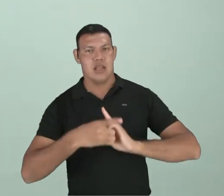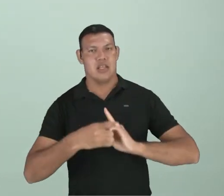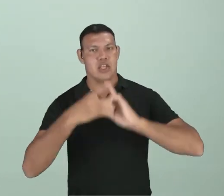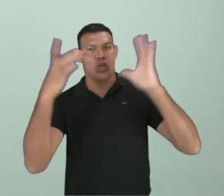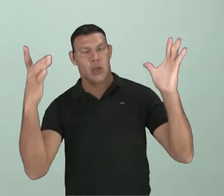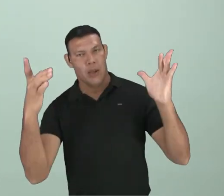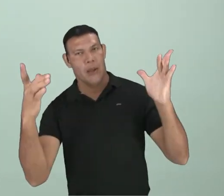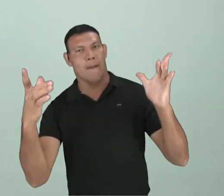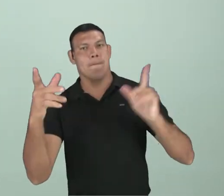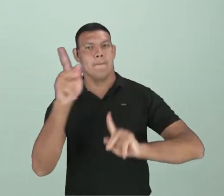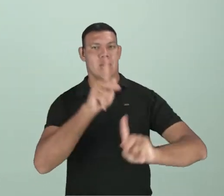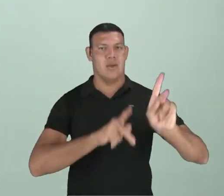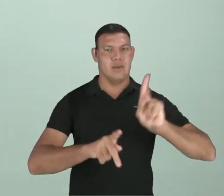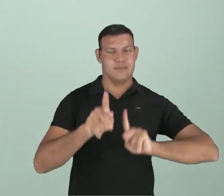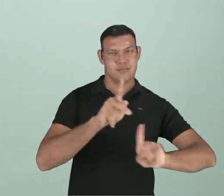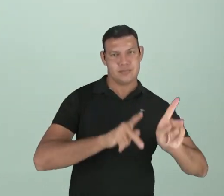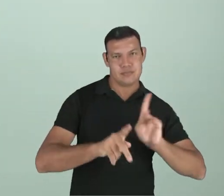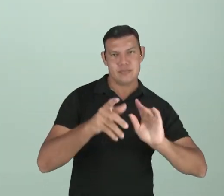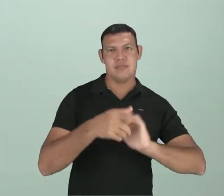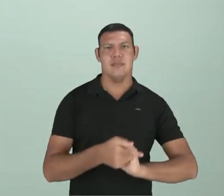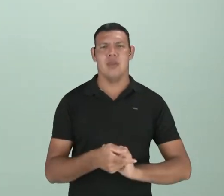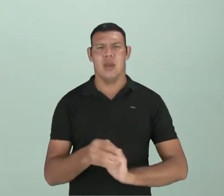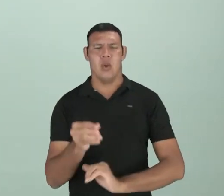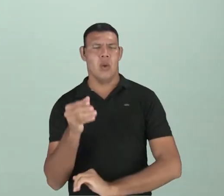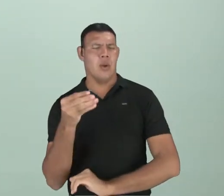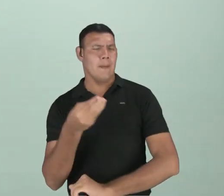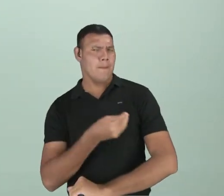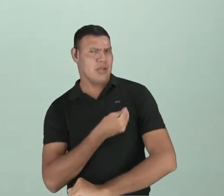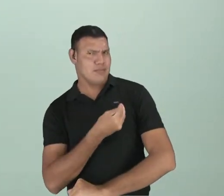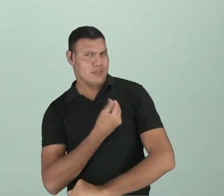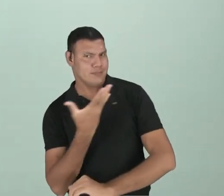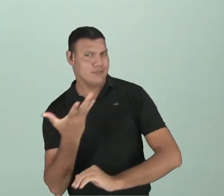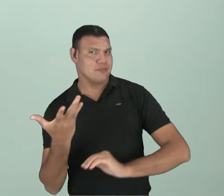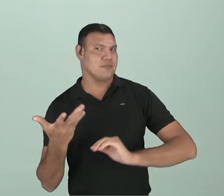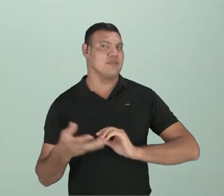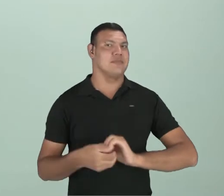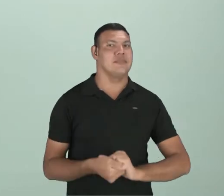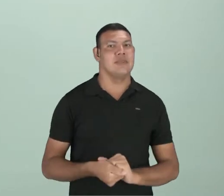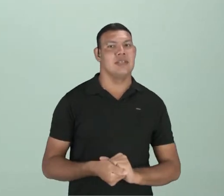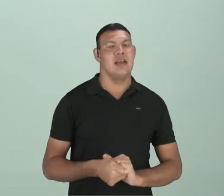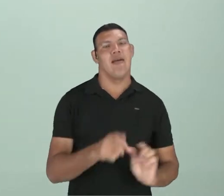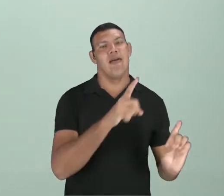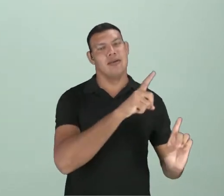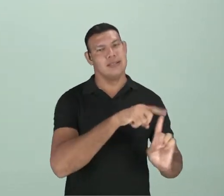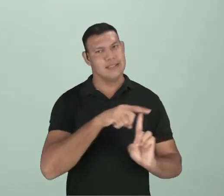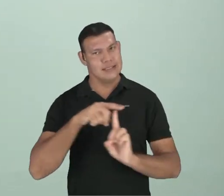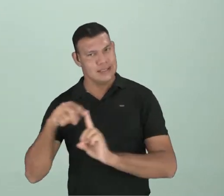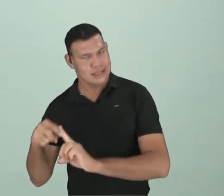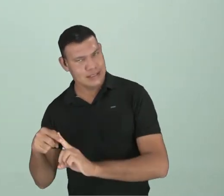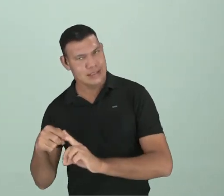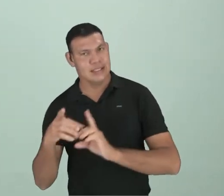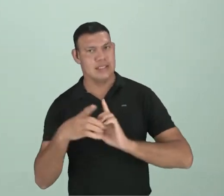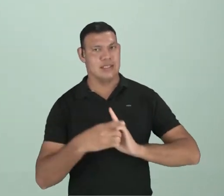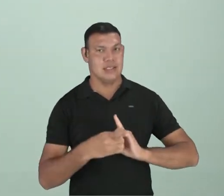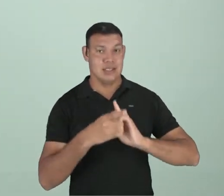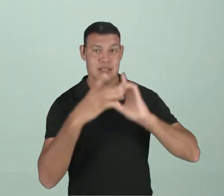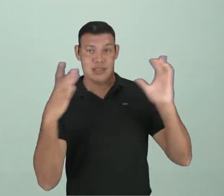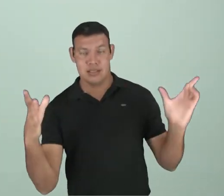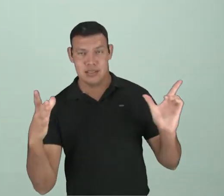do povo, né? Que o povo se faz presente, nós vimos então os tipos de democracia,